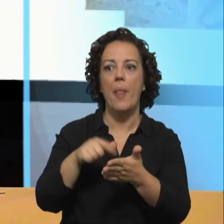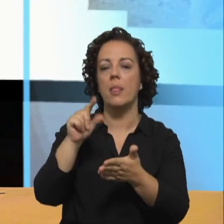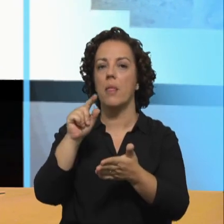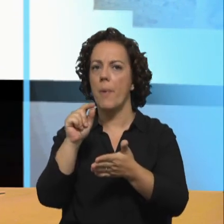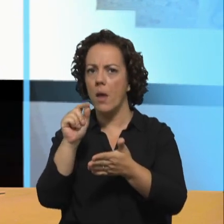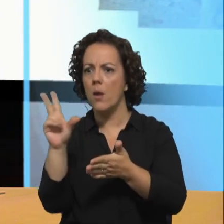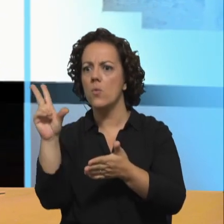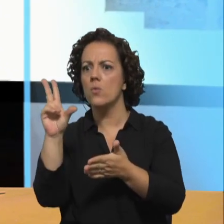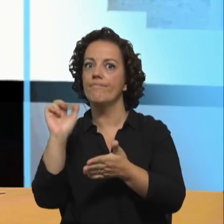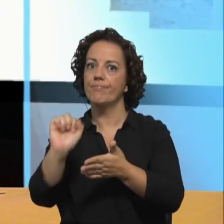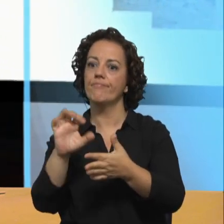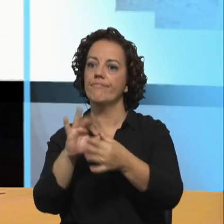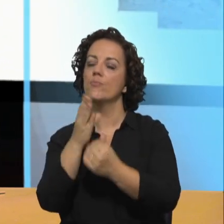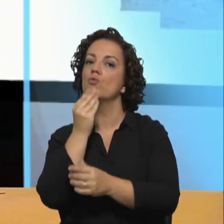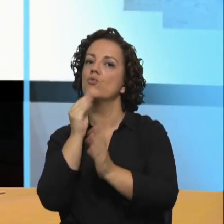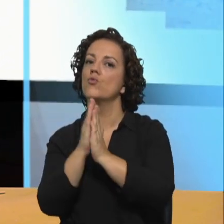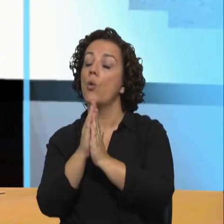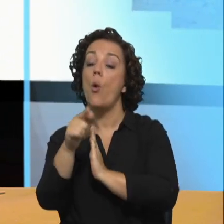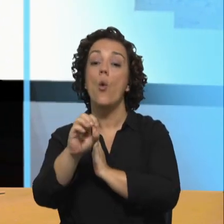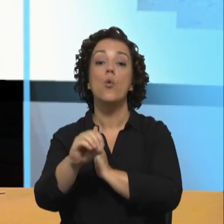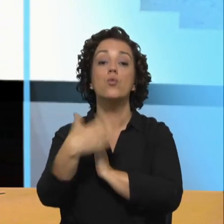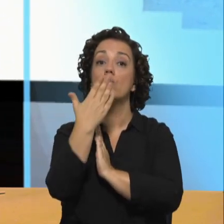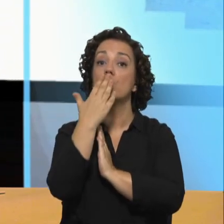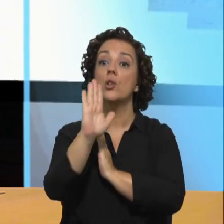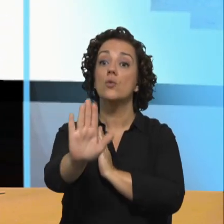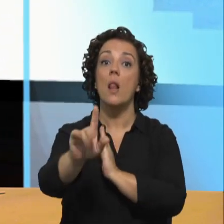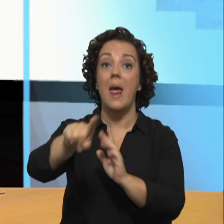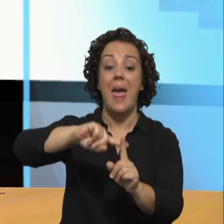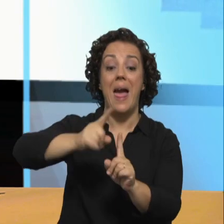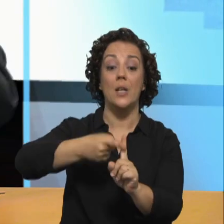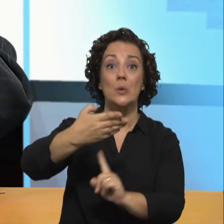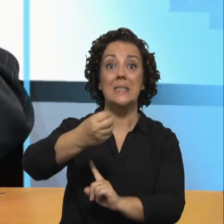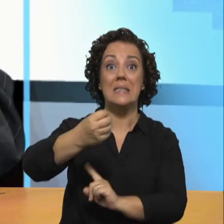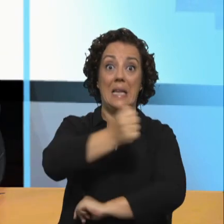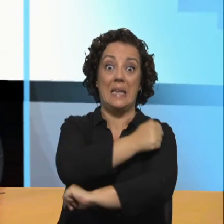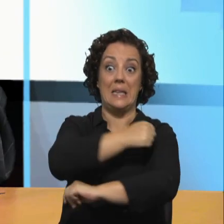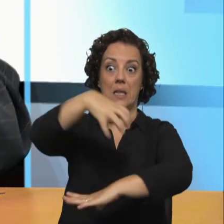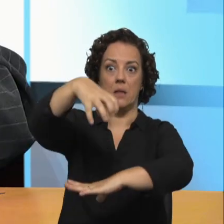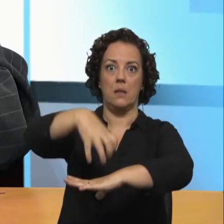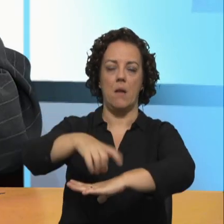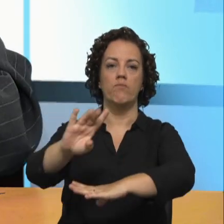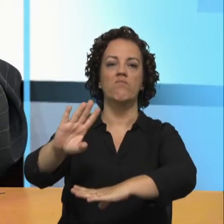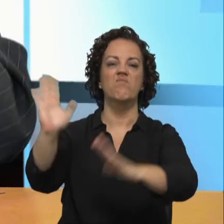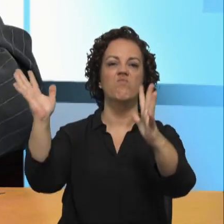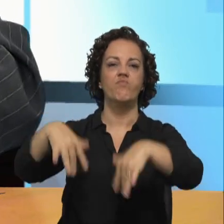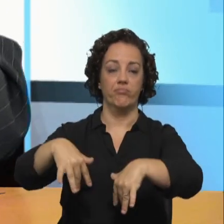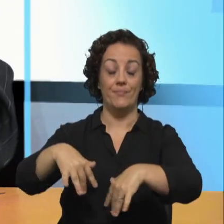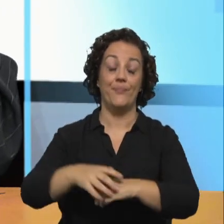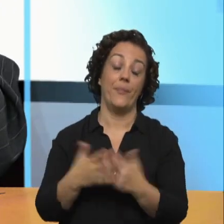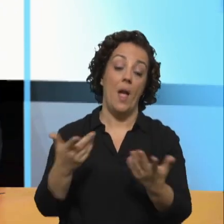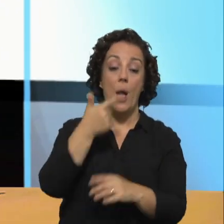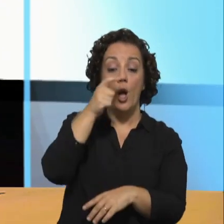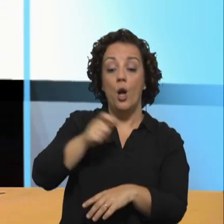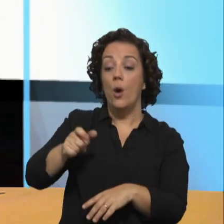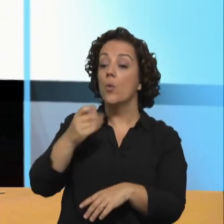a destruição do Templo de Jerusalém no ano 70, em que os judeus